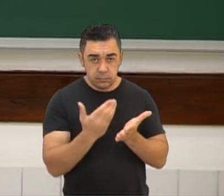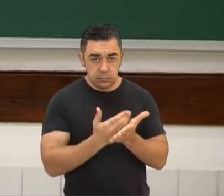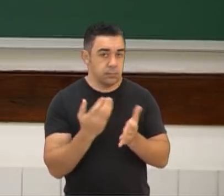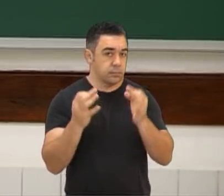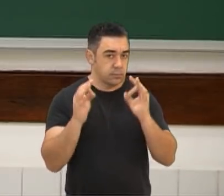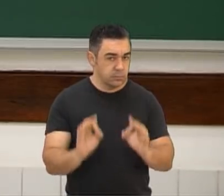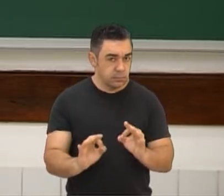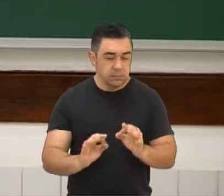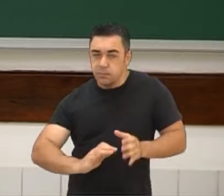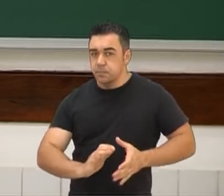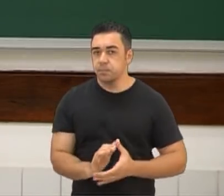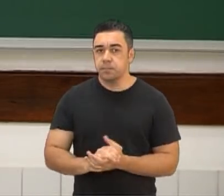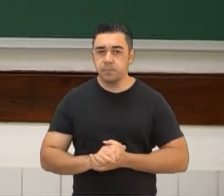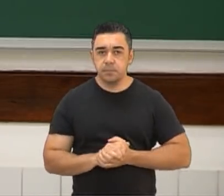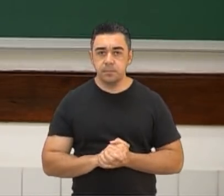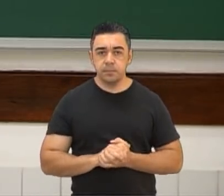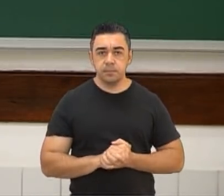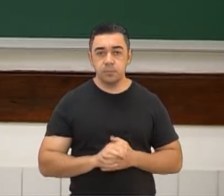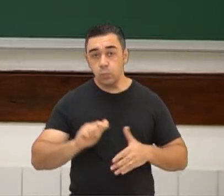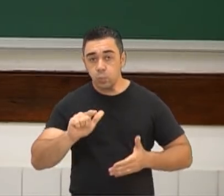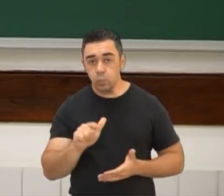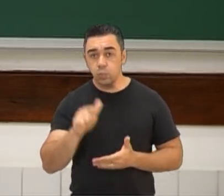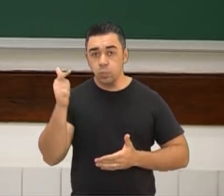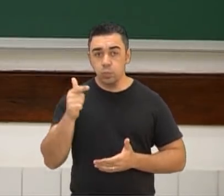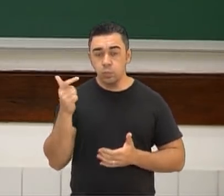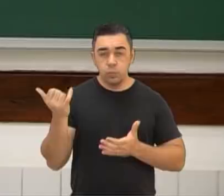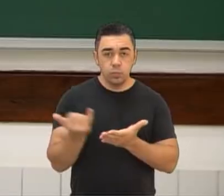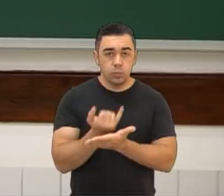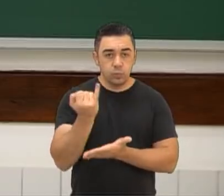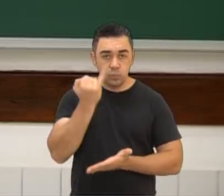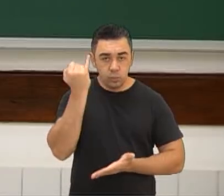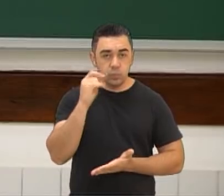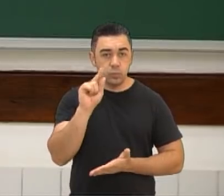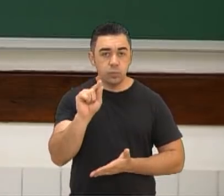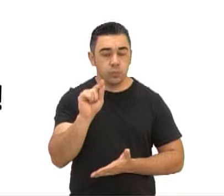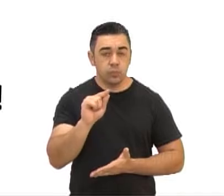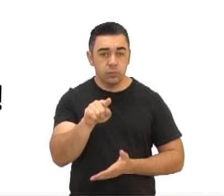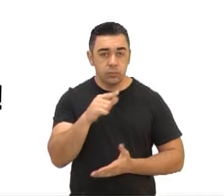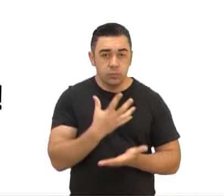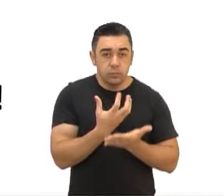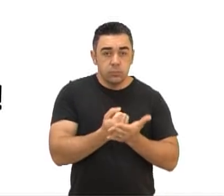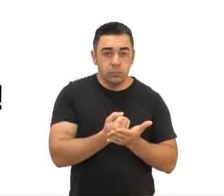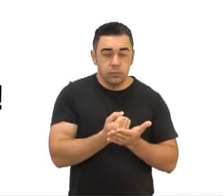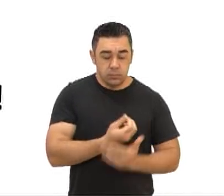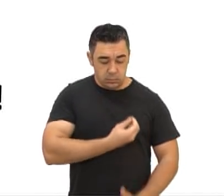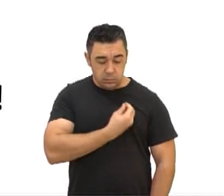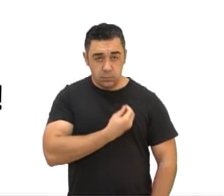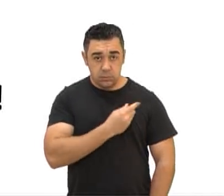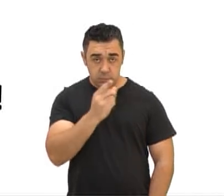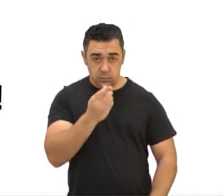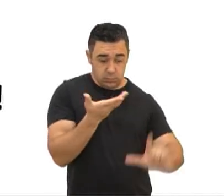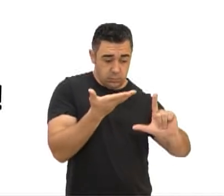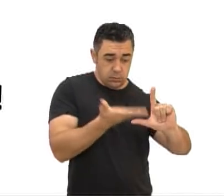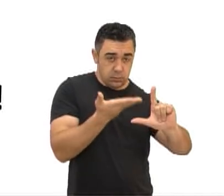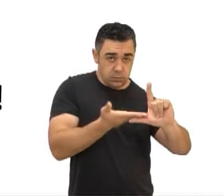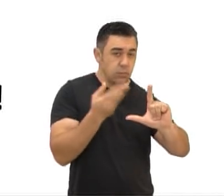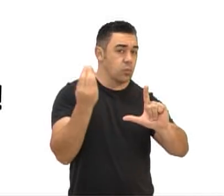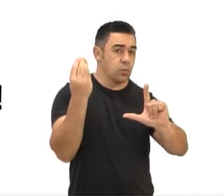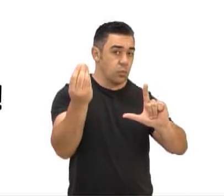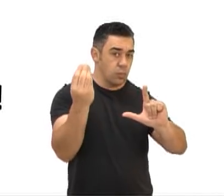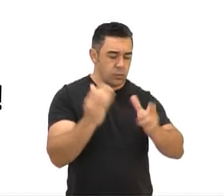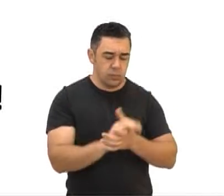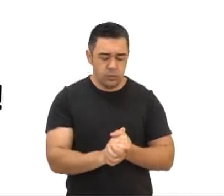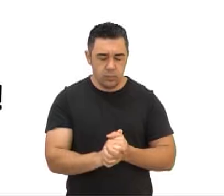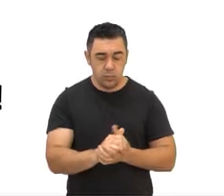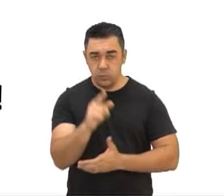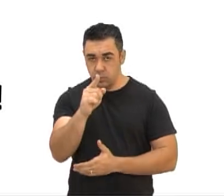bem concentrada, certo? Outra questão importante ali é o registro da presença no Classroom. Então, como vocês vão fazer isso?